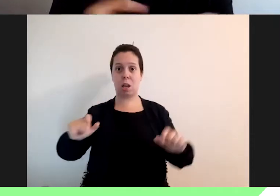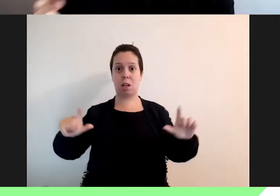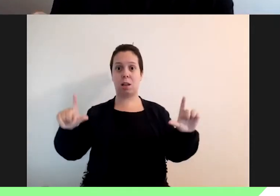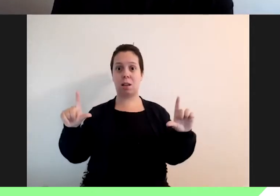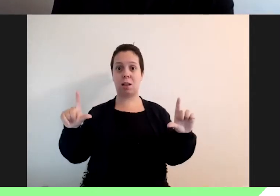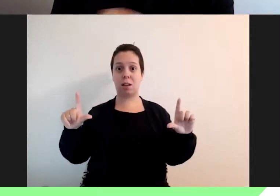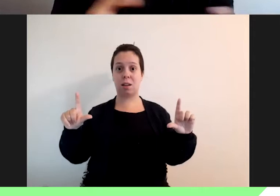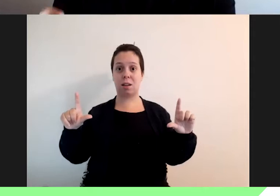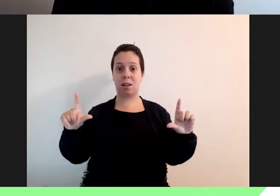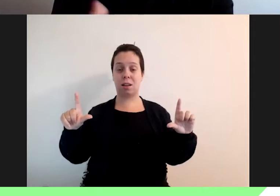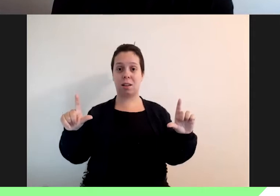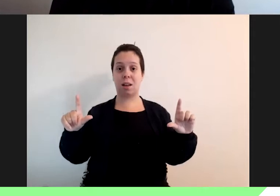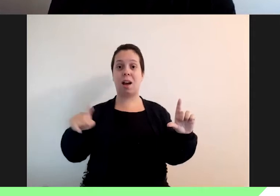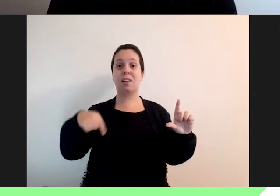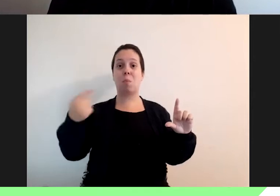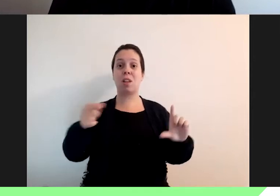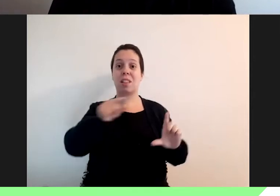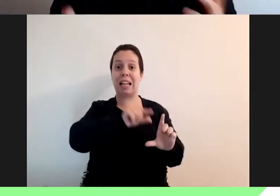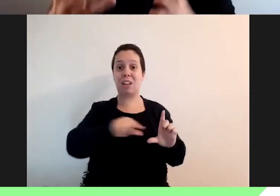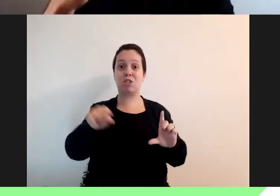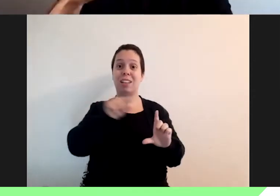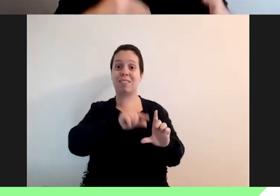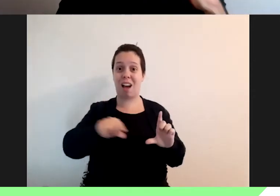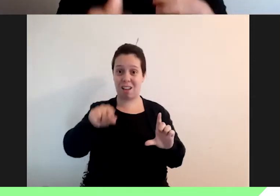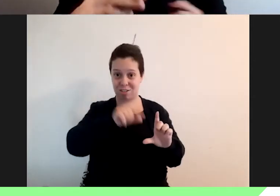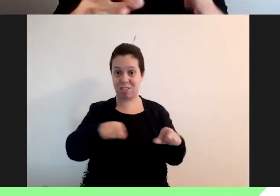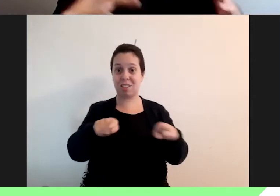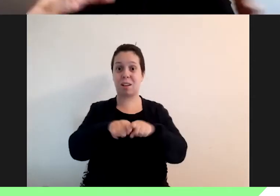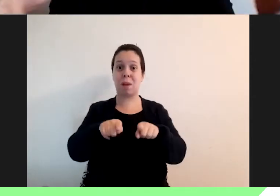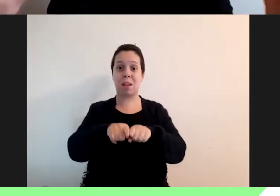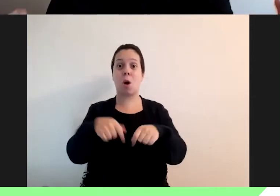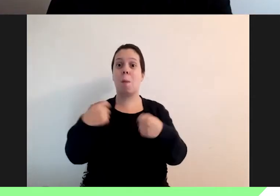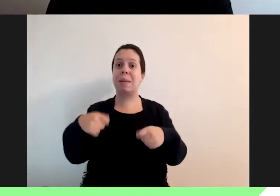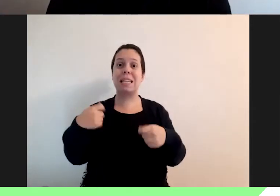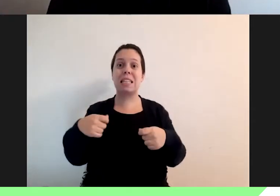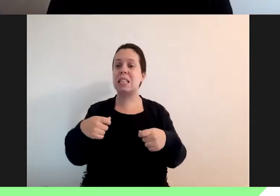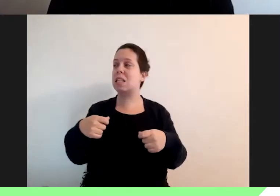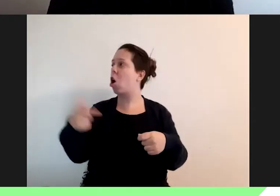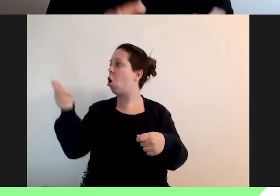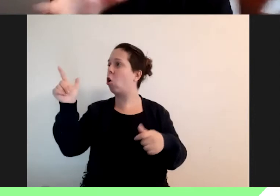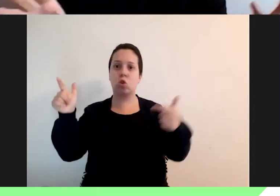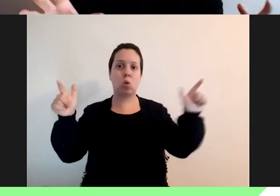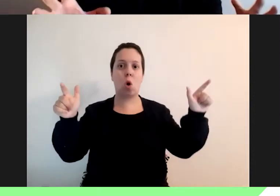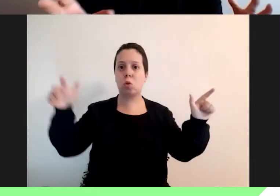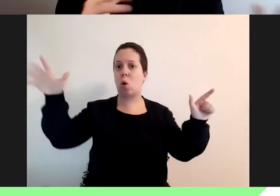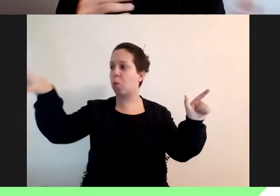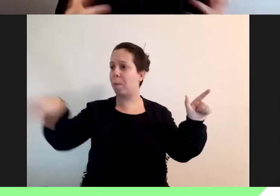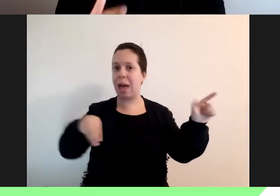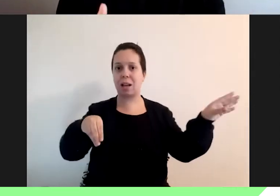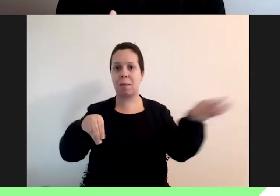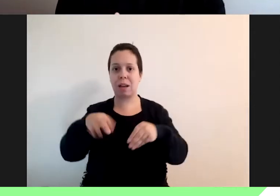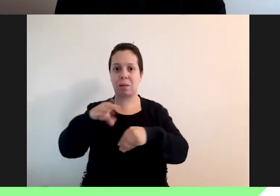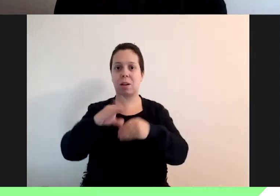a legendagem, né, também, que é um outro fator, a gente precisa usar várias ferramentas para ir complementando, nesse caso aqui, de